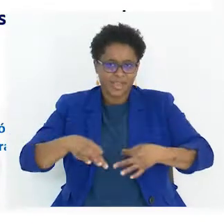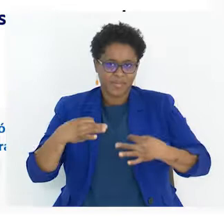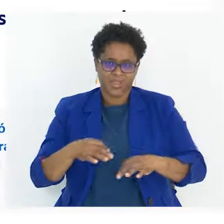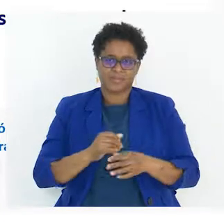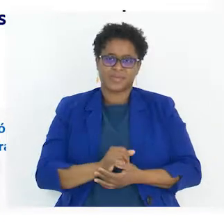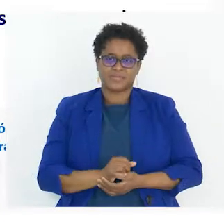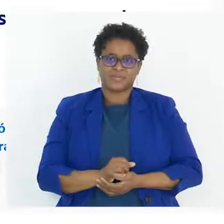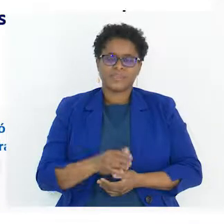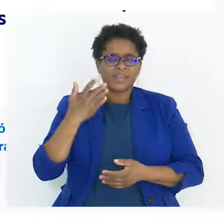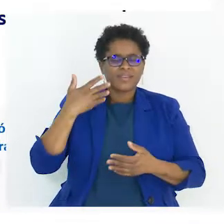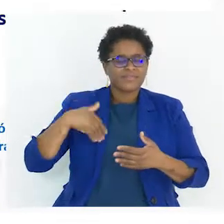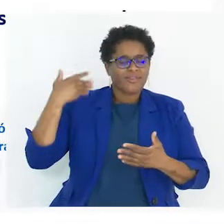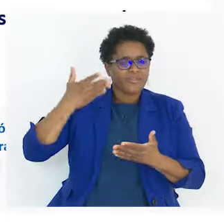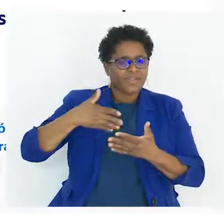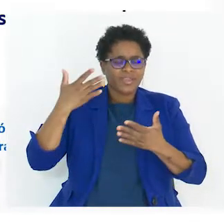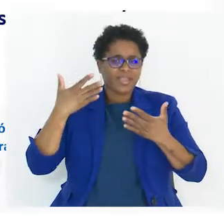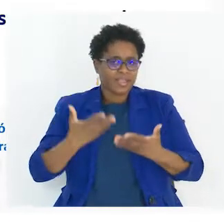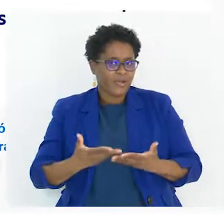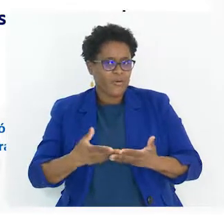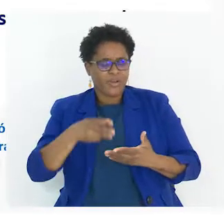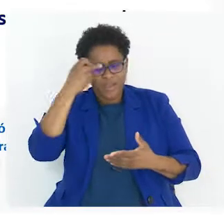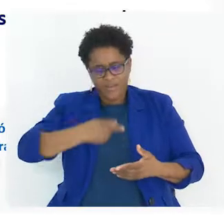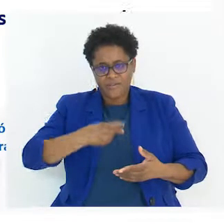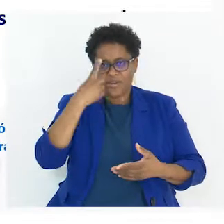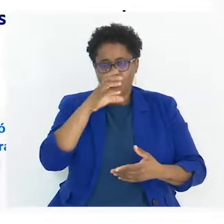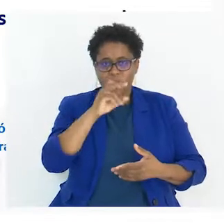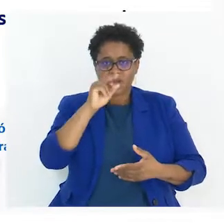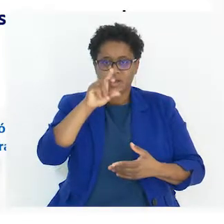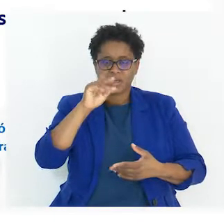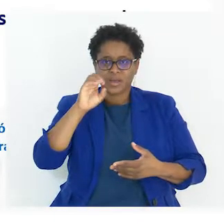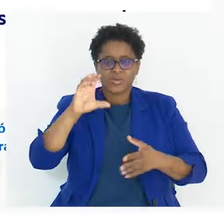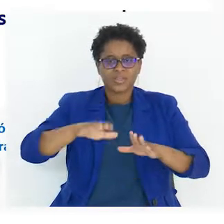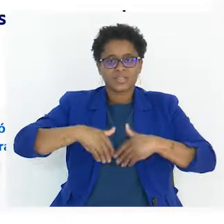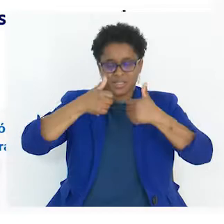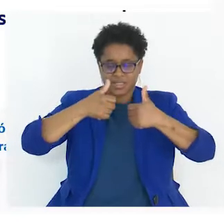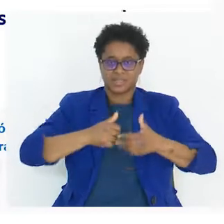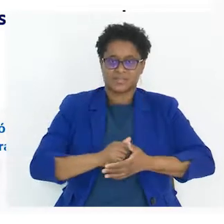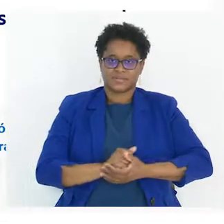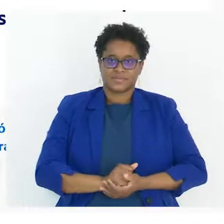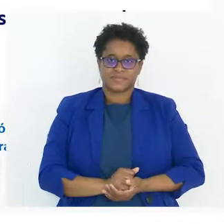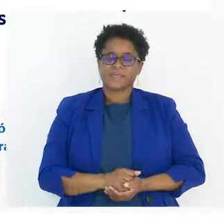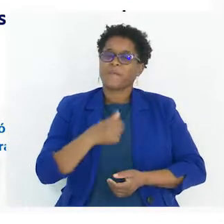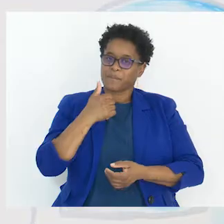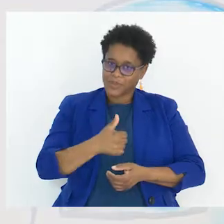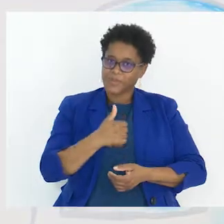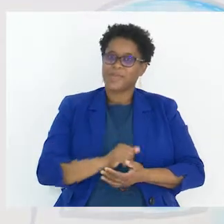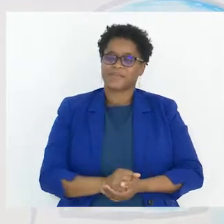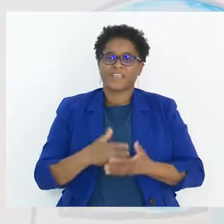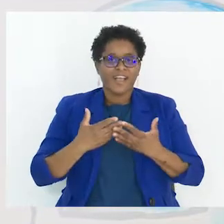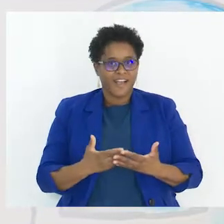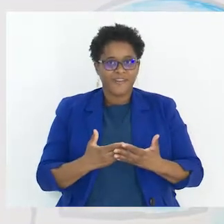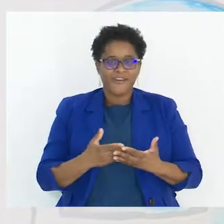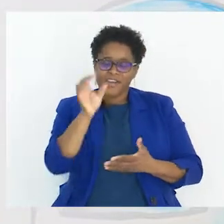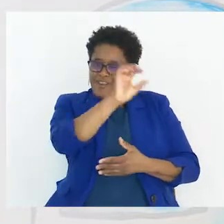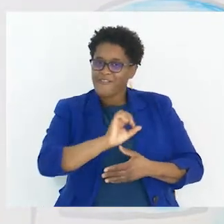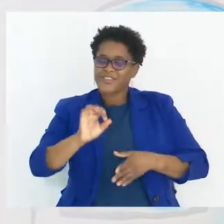na cidade para sempre. Desde então, tornou-se um caracol citadino. Muito